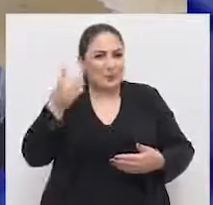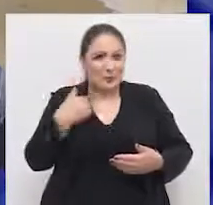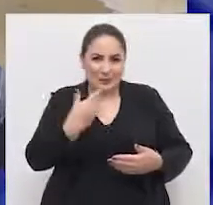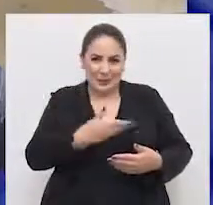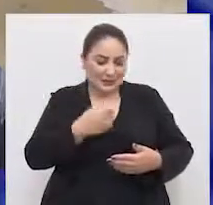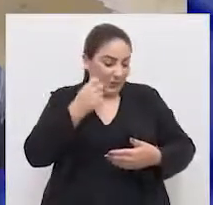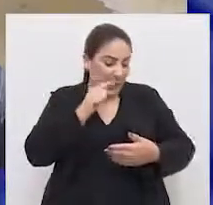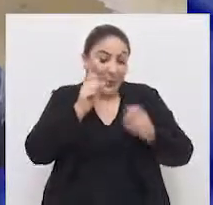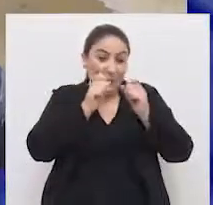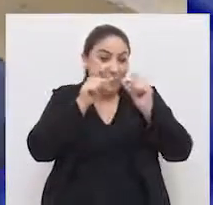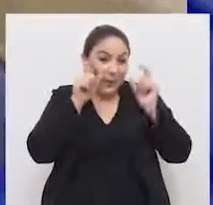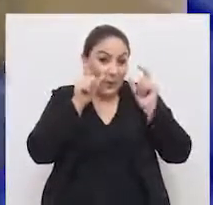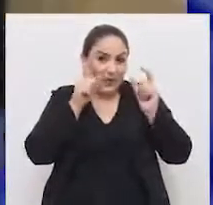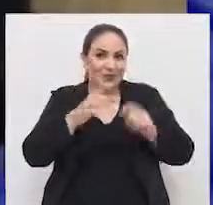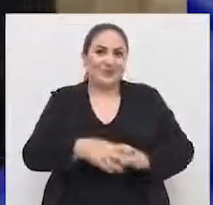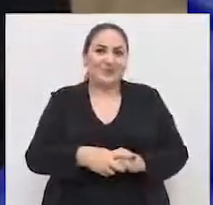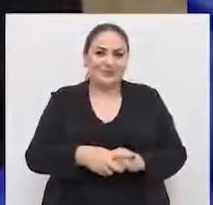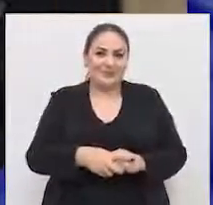Você acordou?